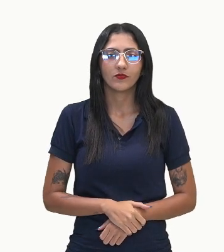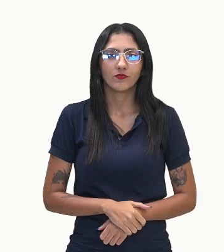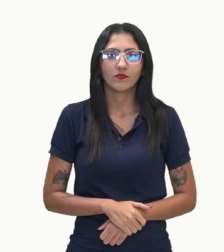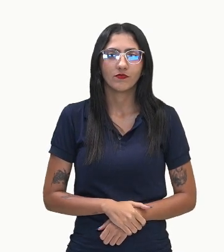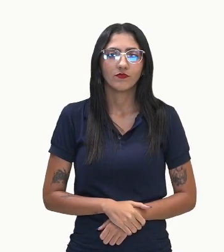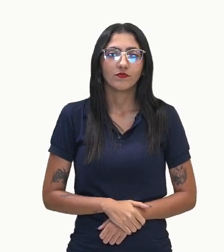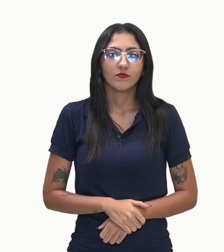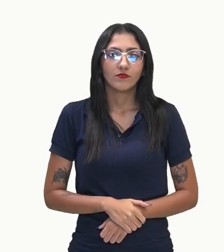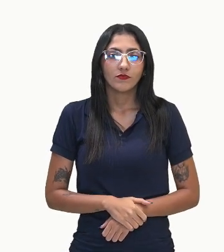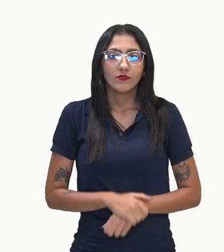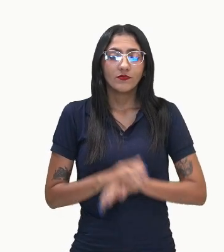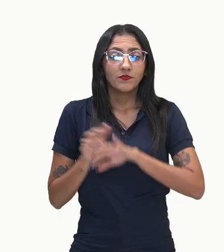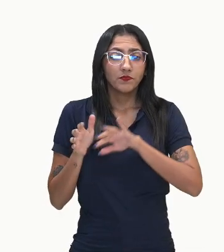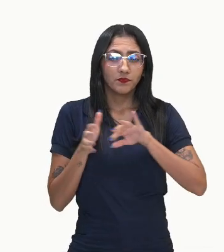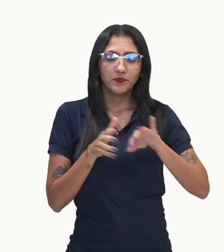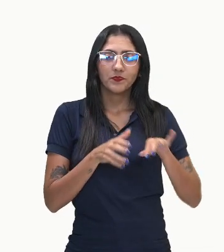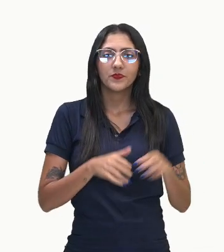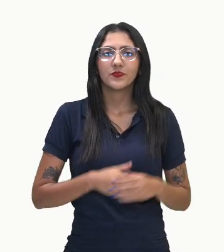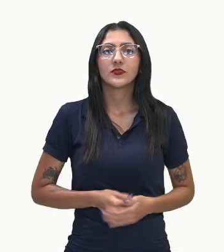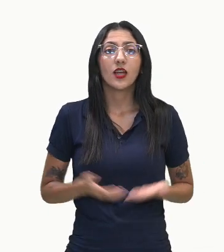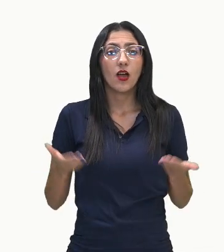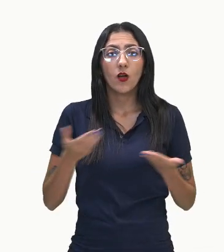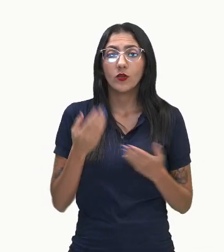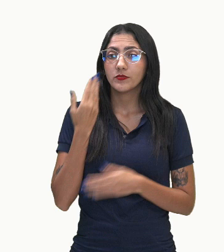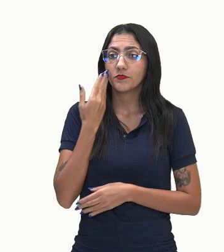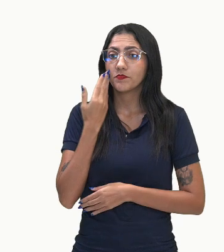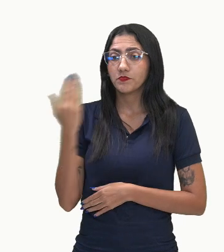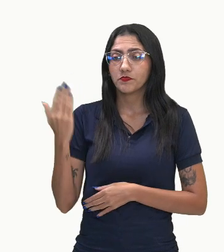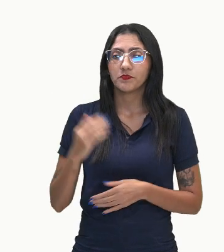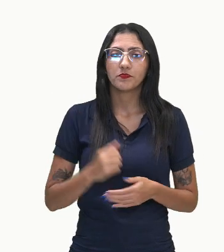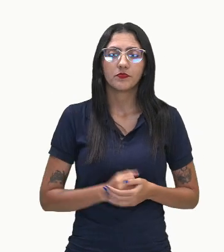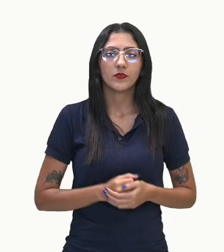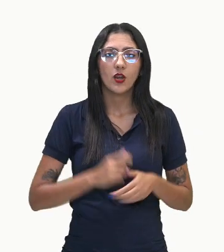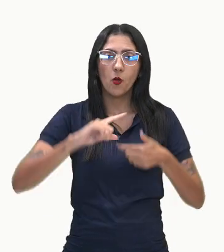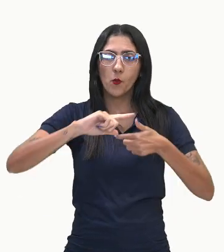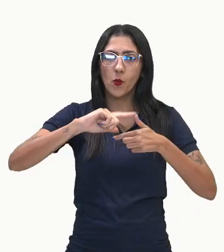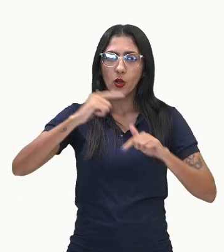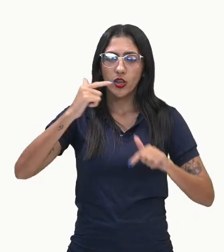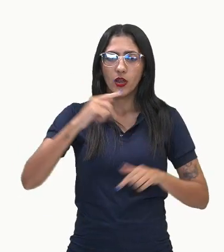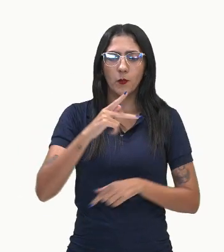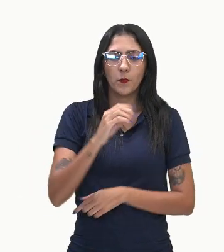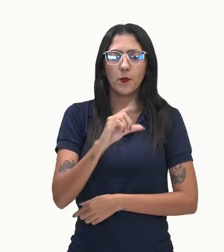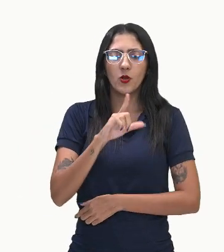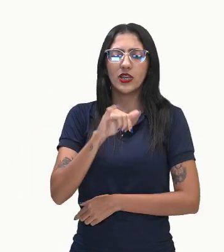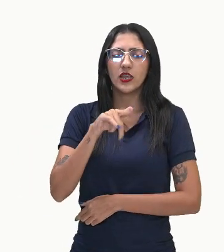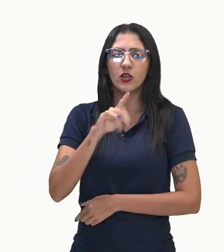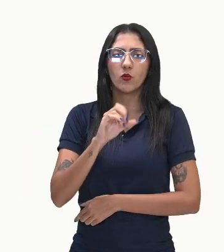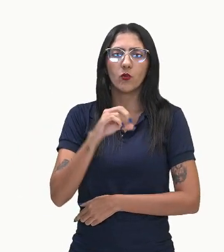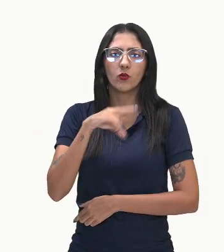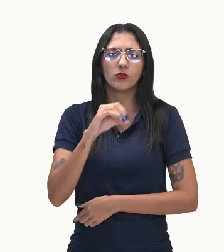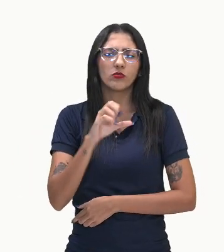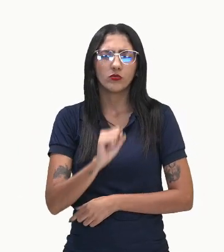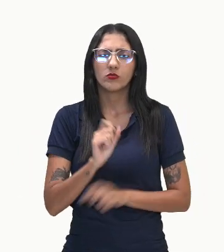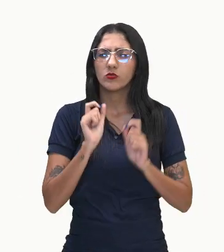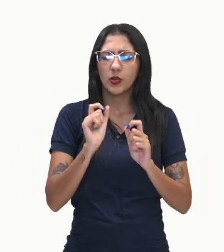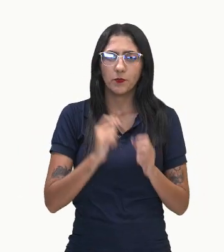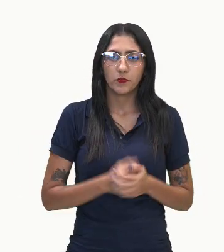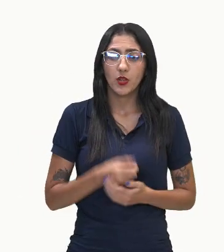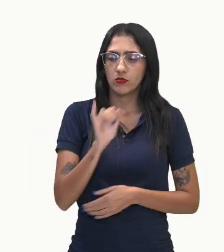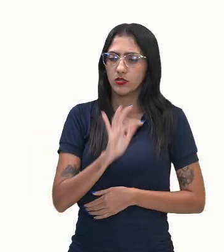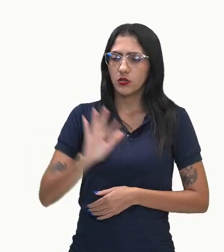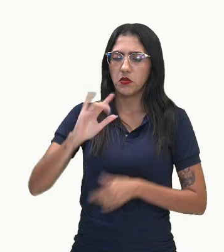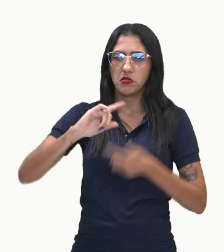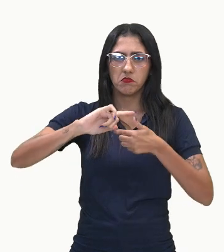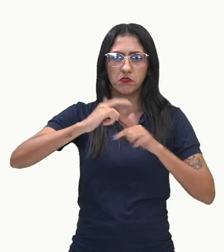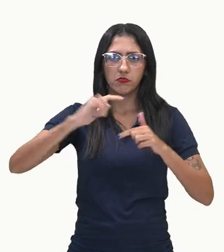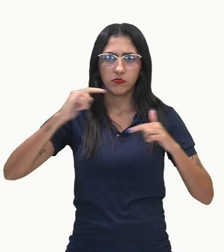Seguindo na nossa revisão, vamos falar agora sobre os polígonos. O que são os polígonos, professor? São figuras